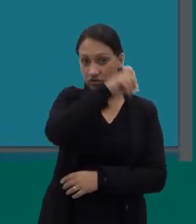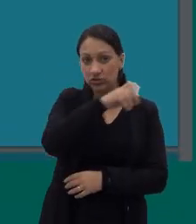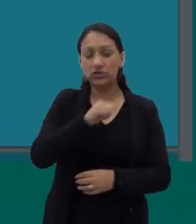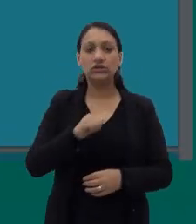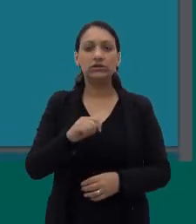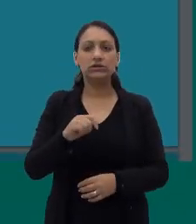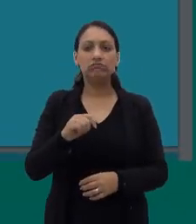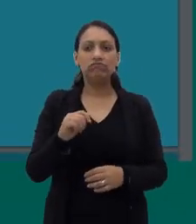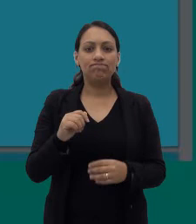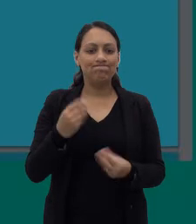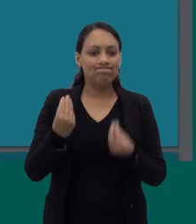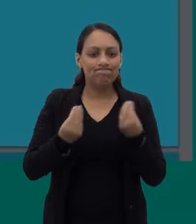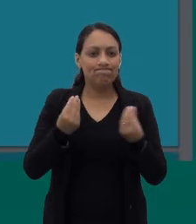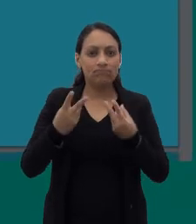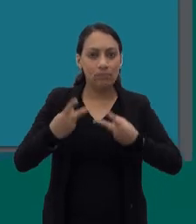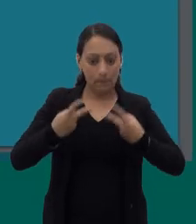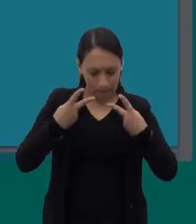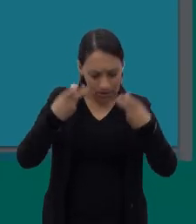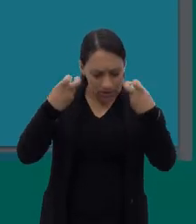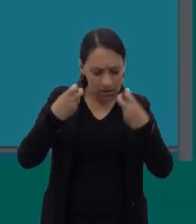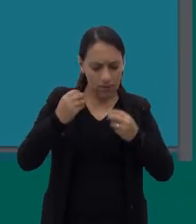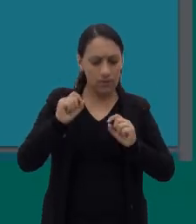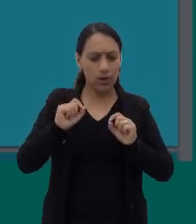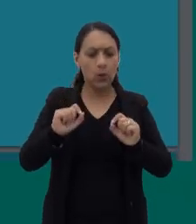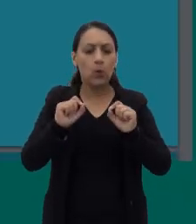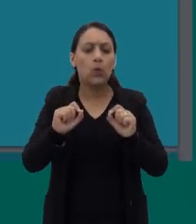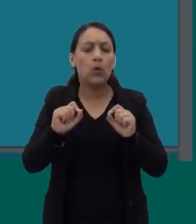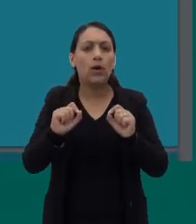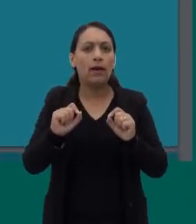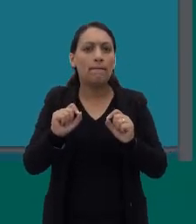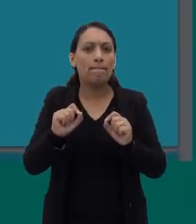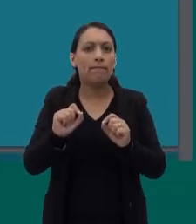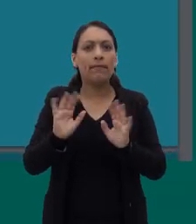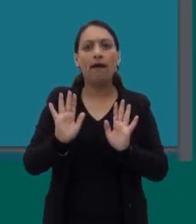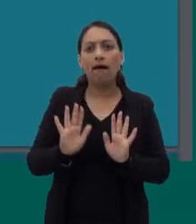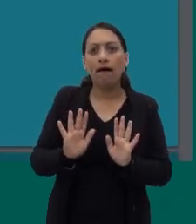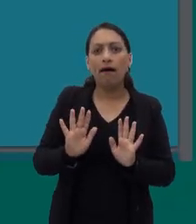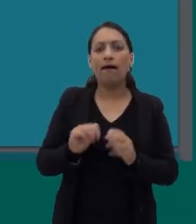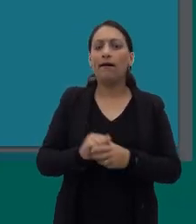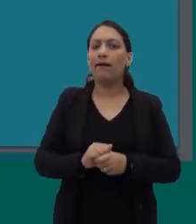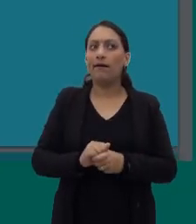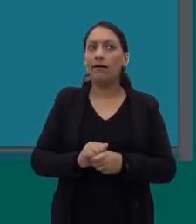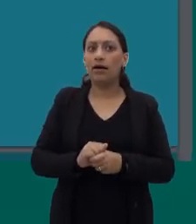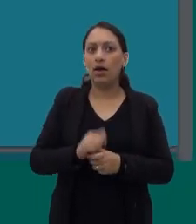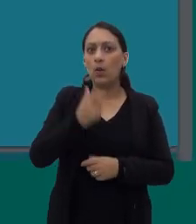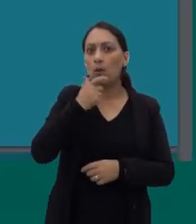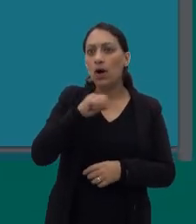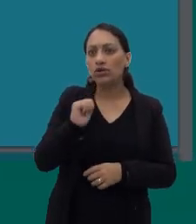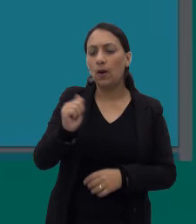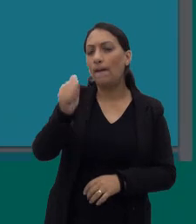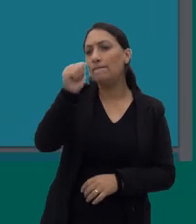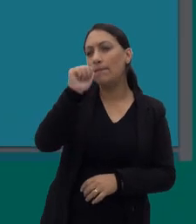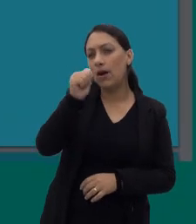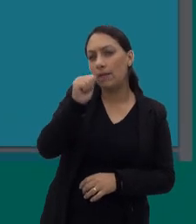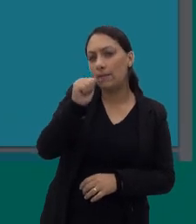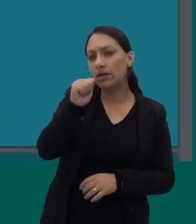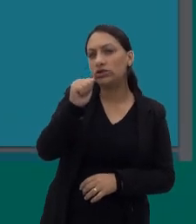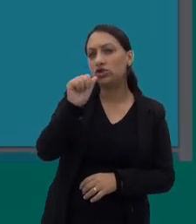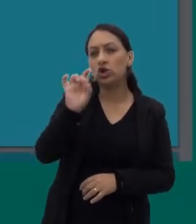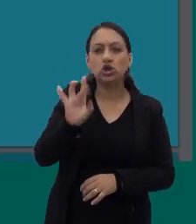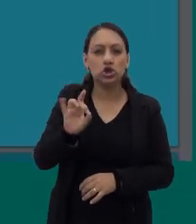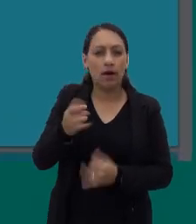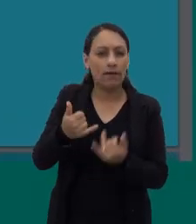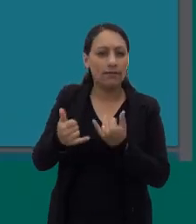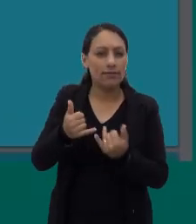com a gente e perceber, né, que passou só de tomar uma bebidinha no fim